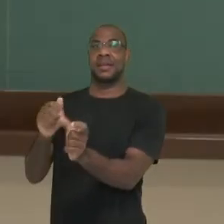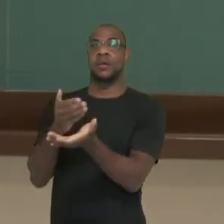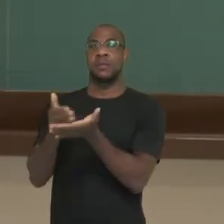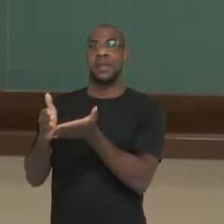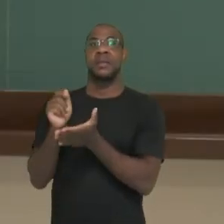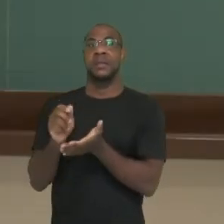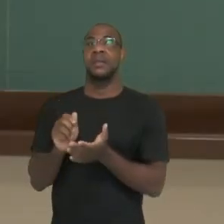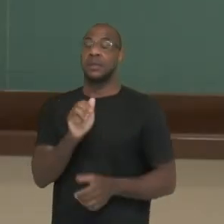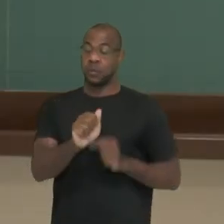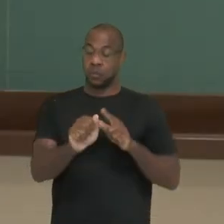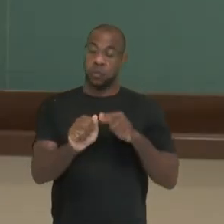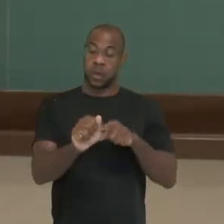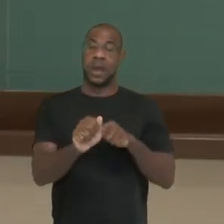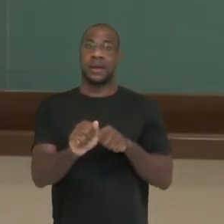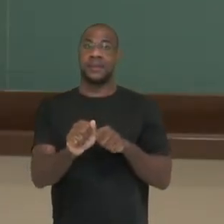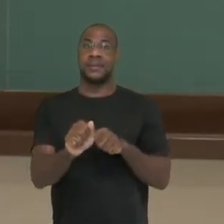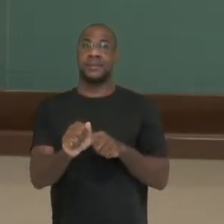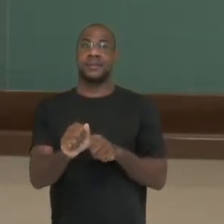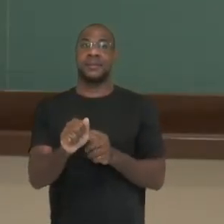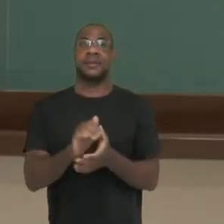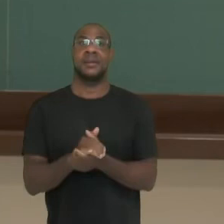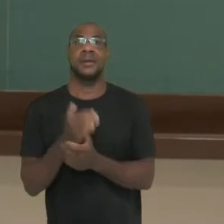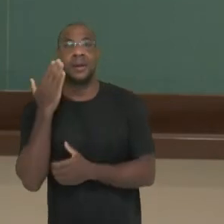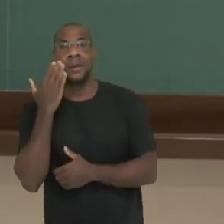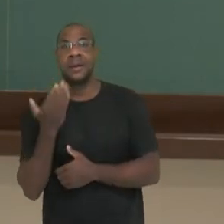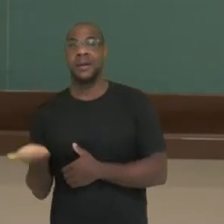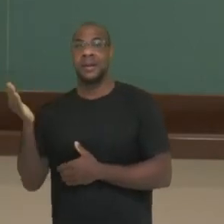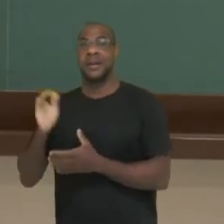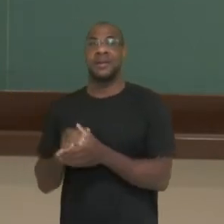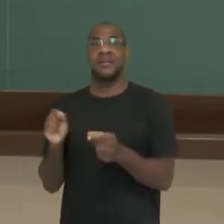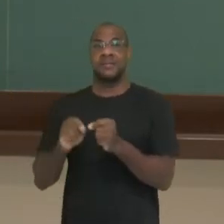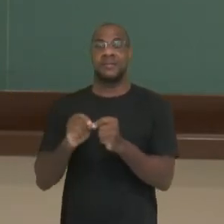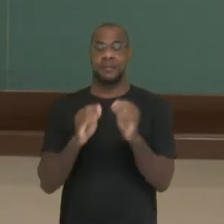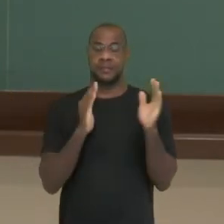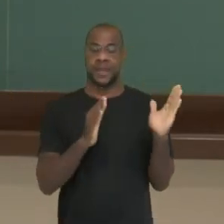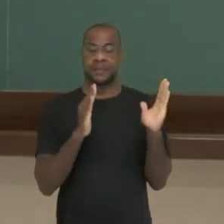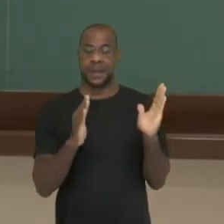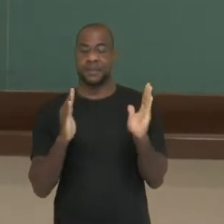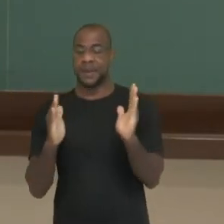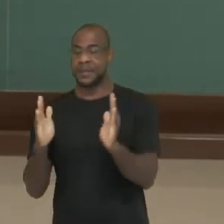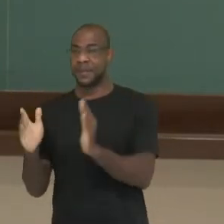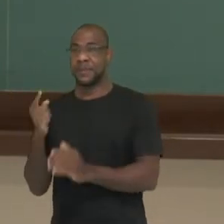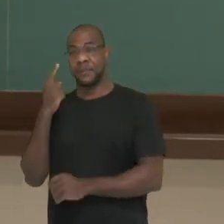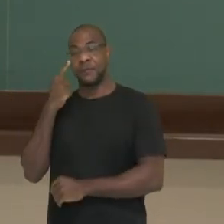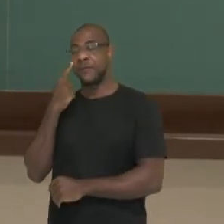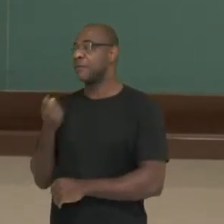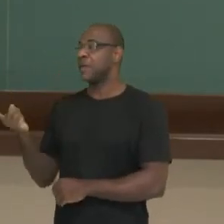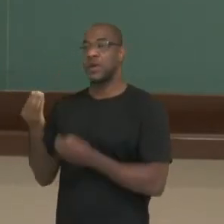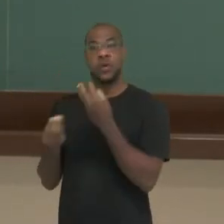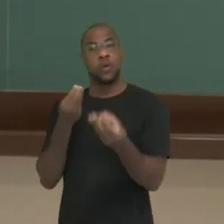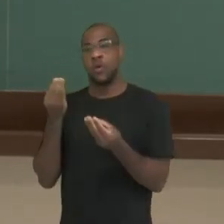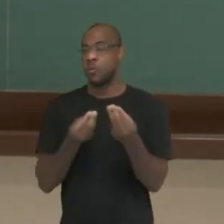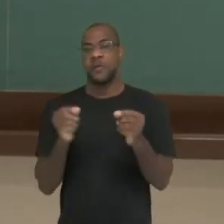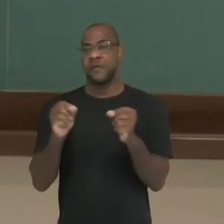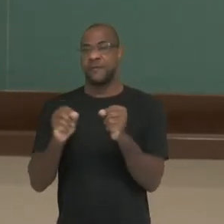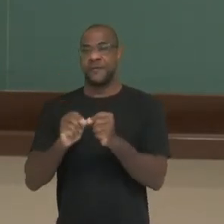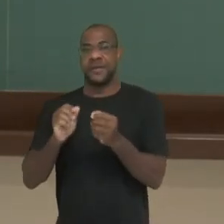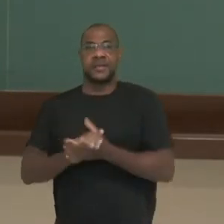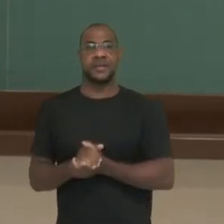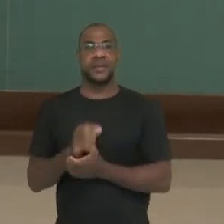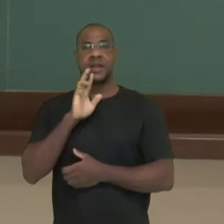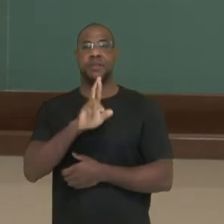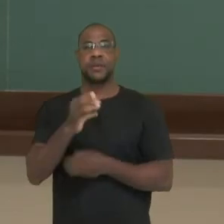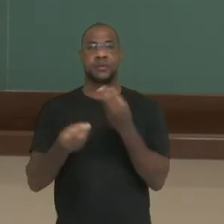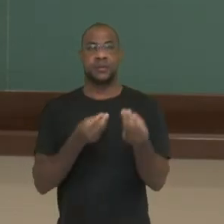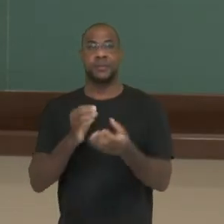de anagrama que nós vamos resolver. Então vamos fazer ele passo a passo para que você veja a resolução e tenho certeza que